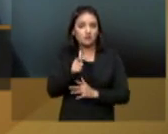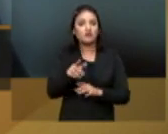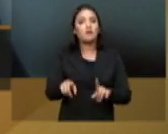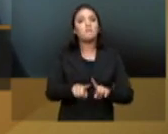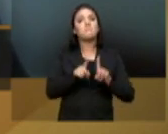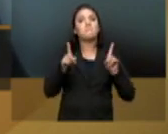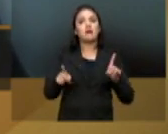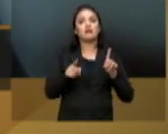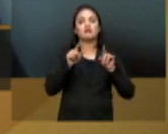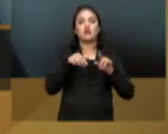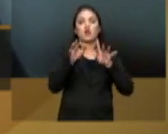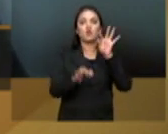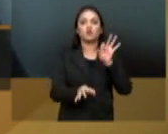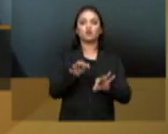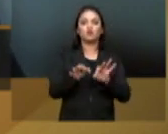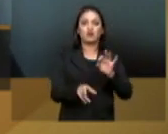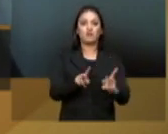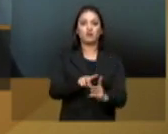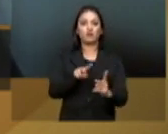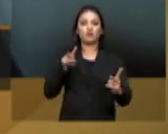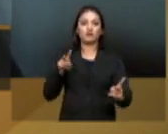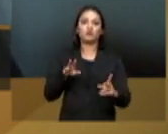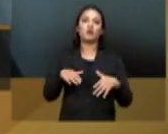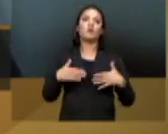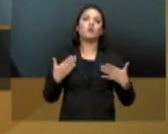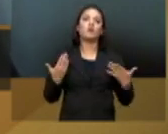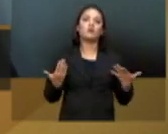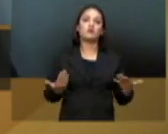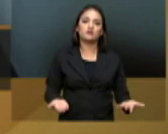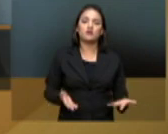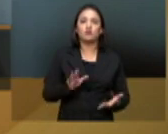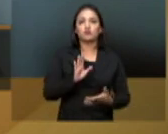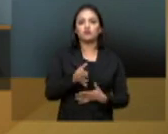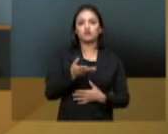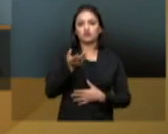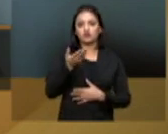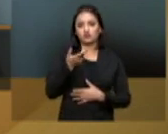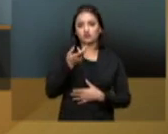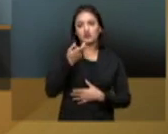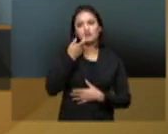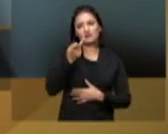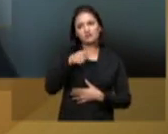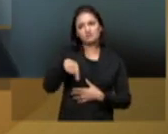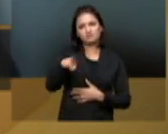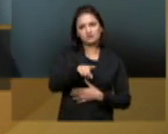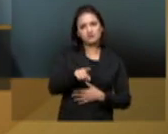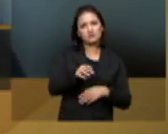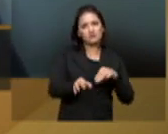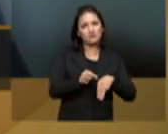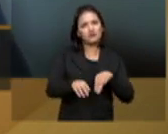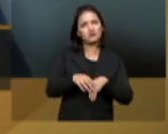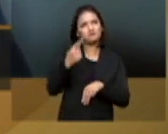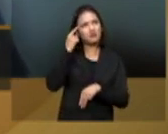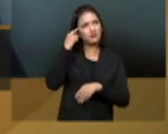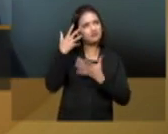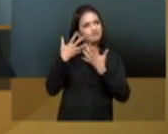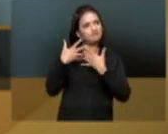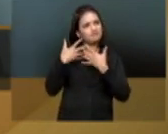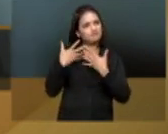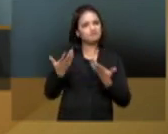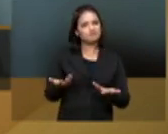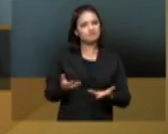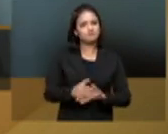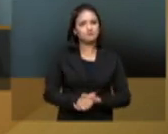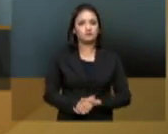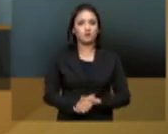em julgamento virtual, adianto aos eminentes colegas para reflexão. A prática,